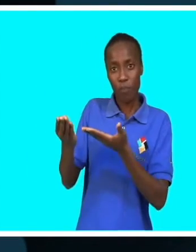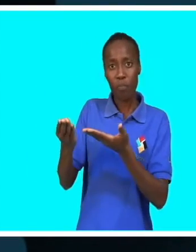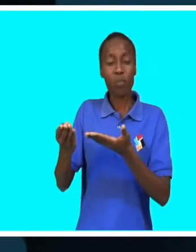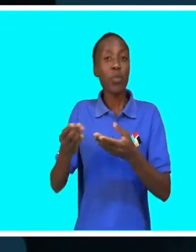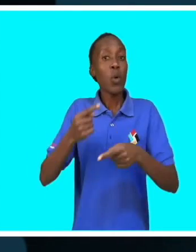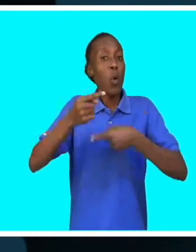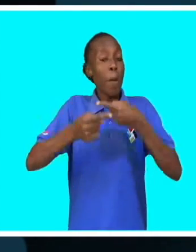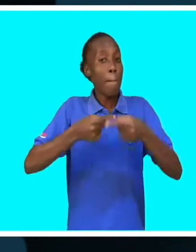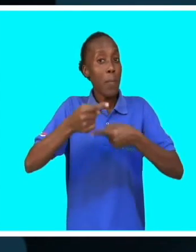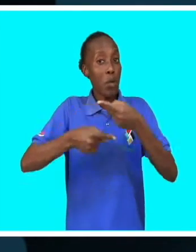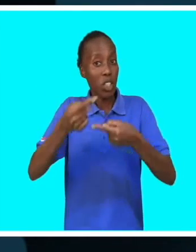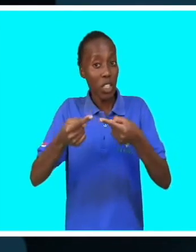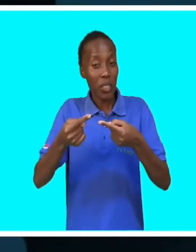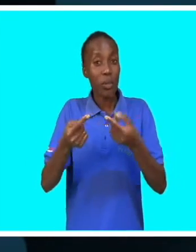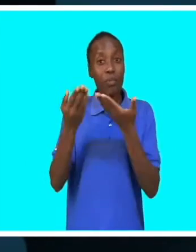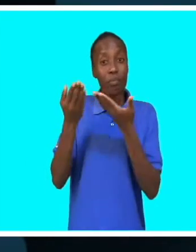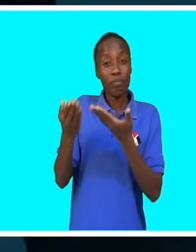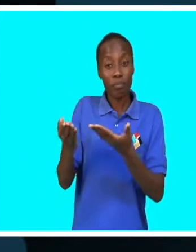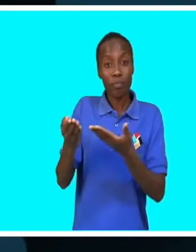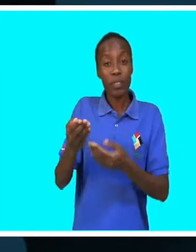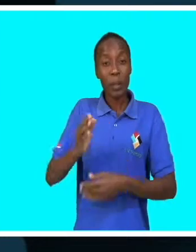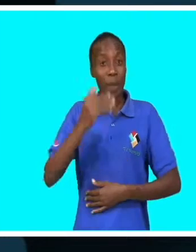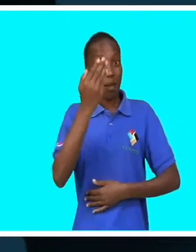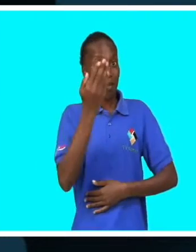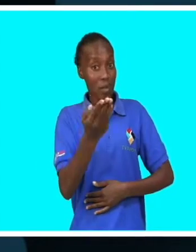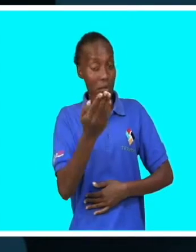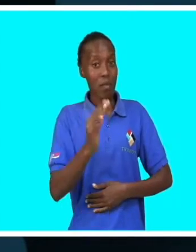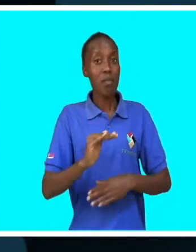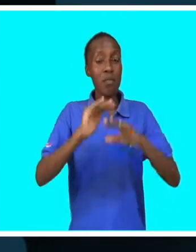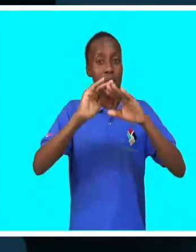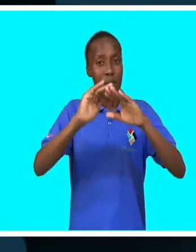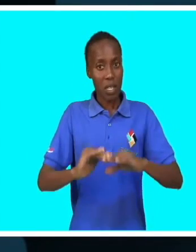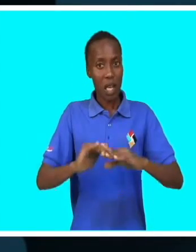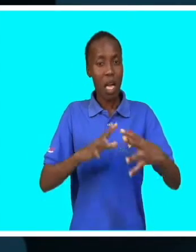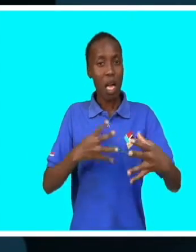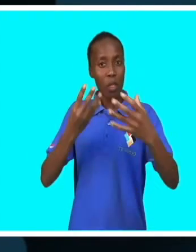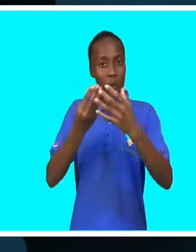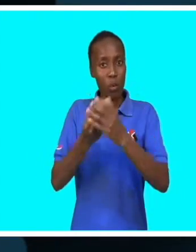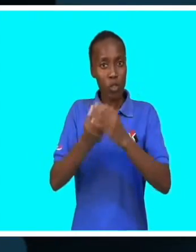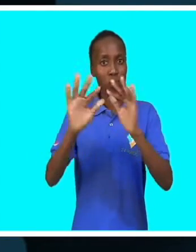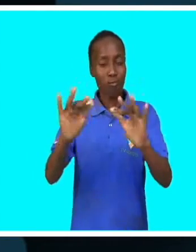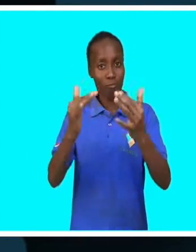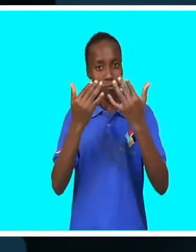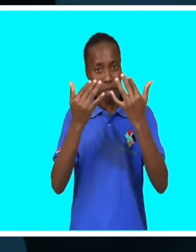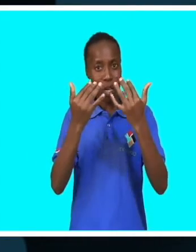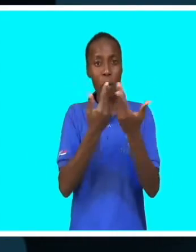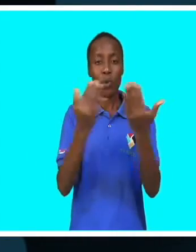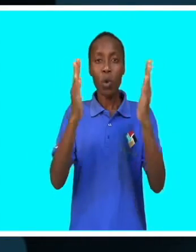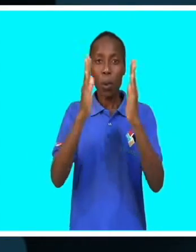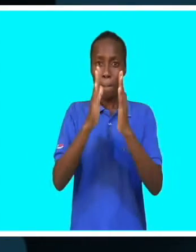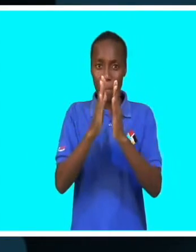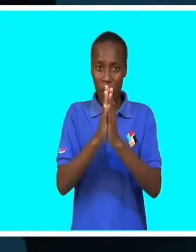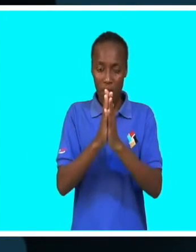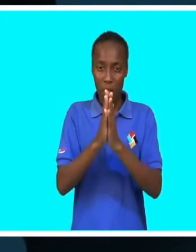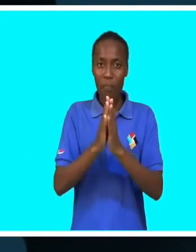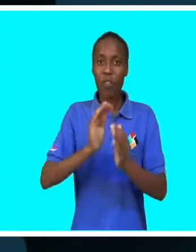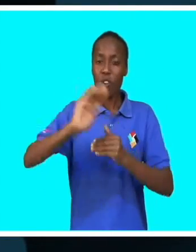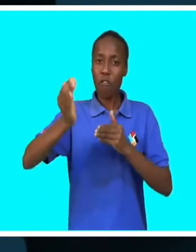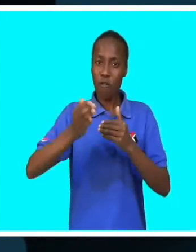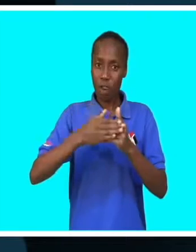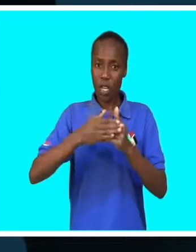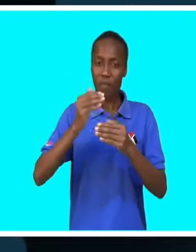dos projetos desta rede, não é? e para si que esteve na nossa companhia, agradecemos a sua